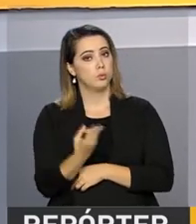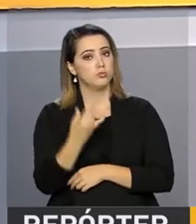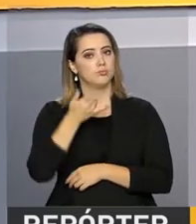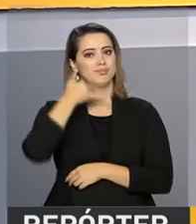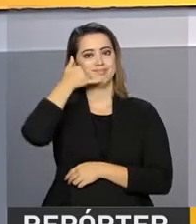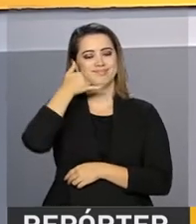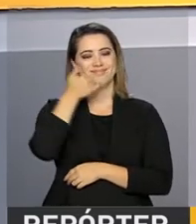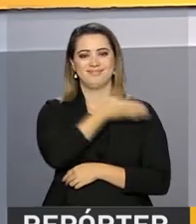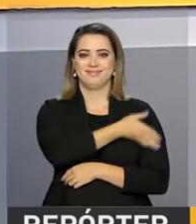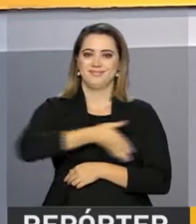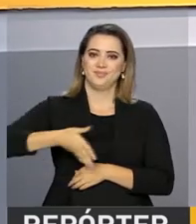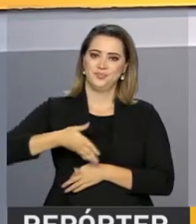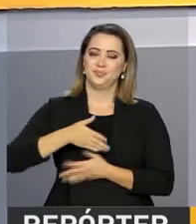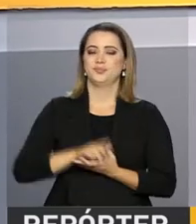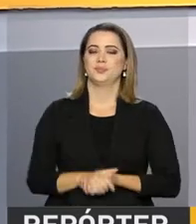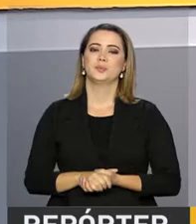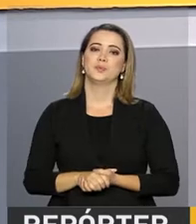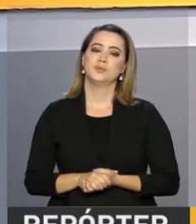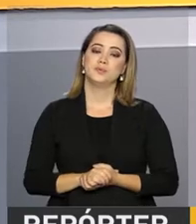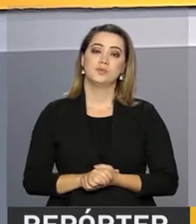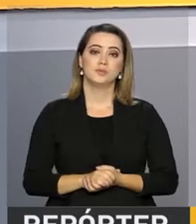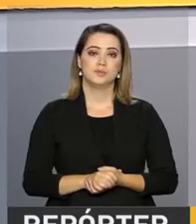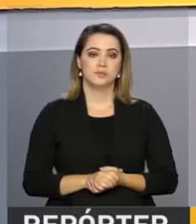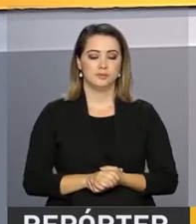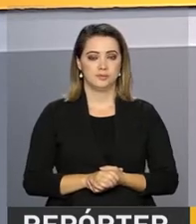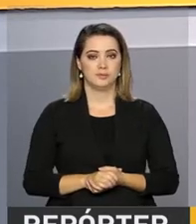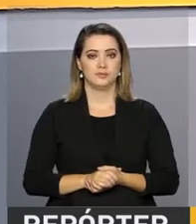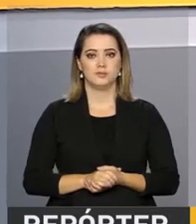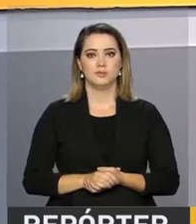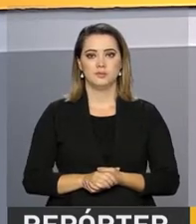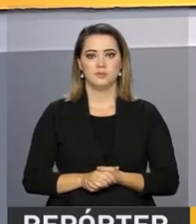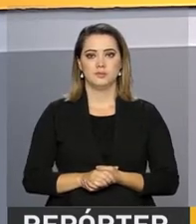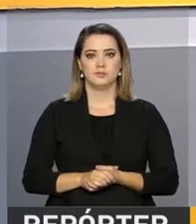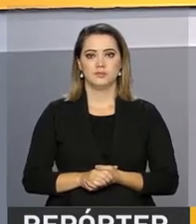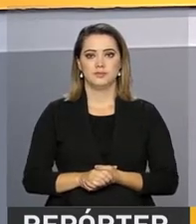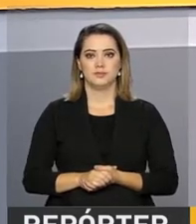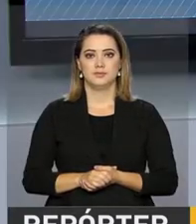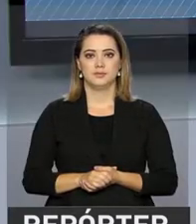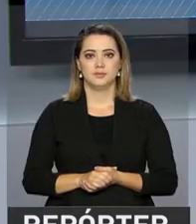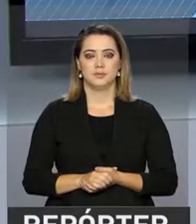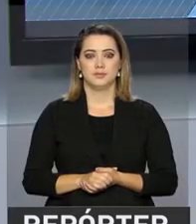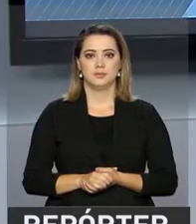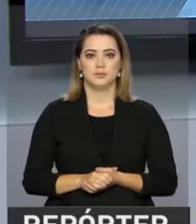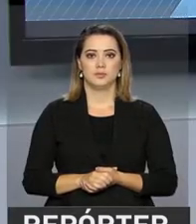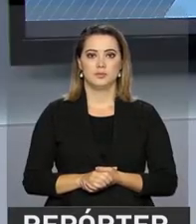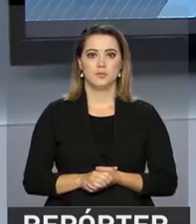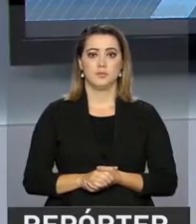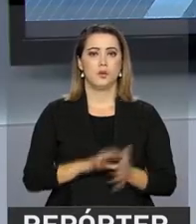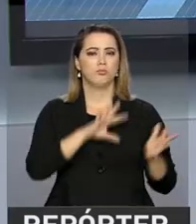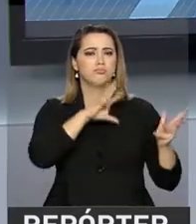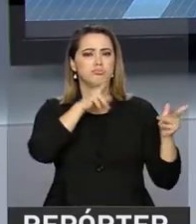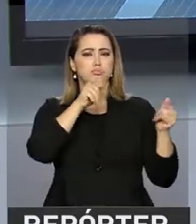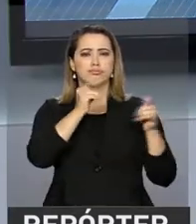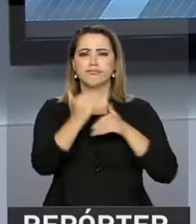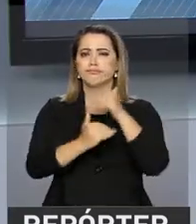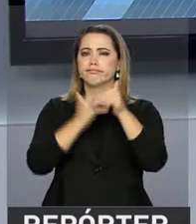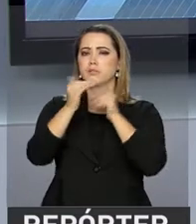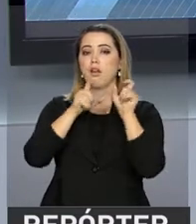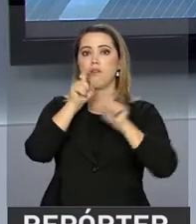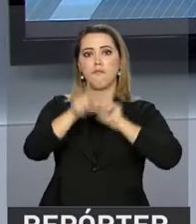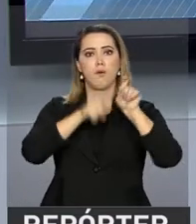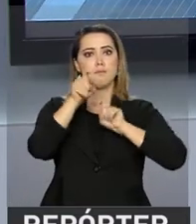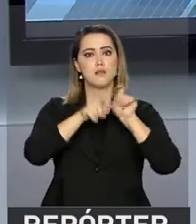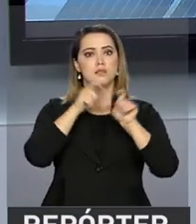para o 0800 7290001 em um mundo cada vez mais digital